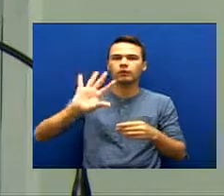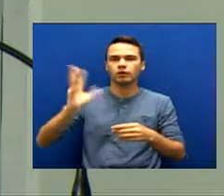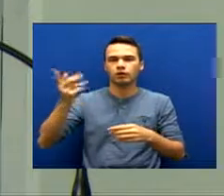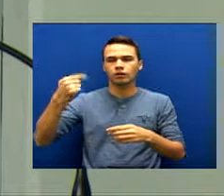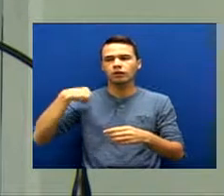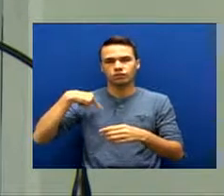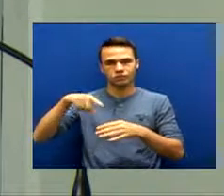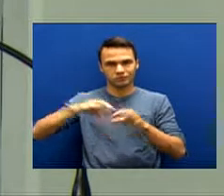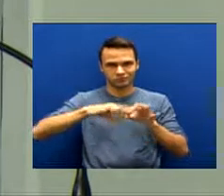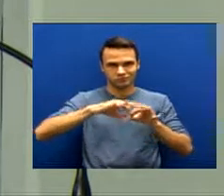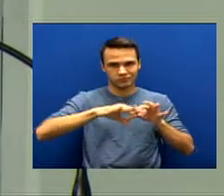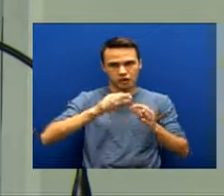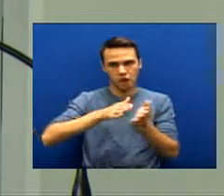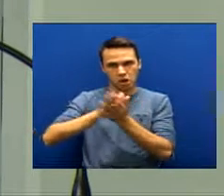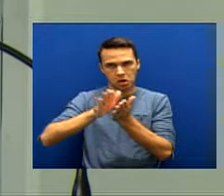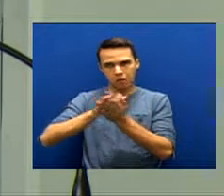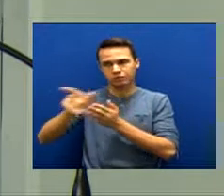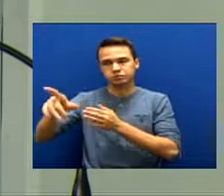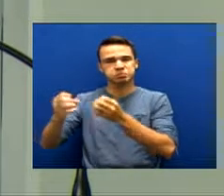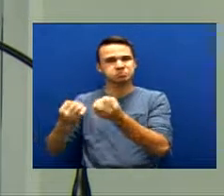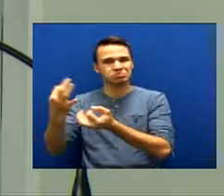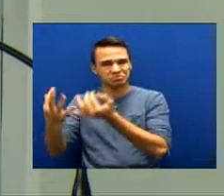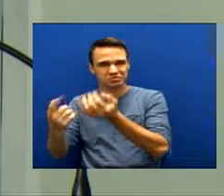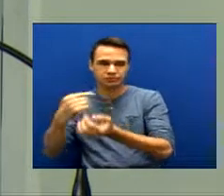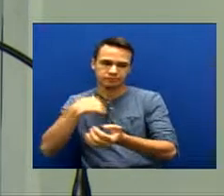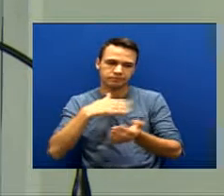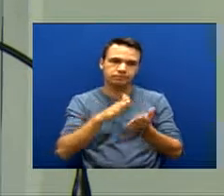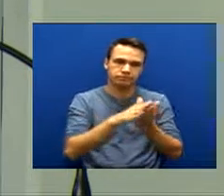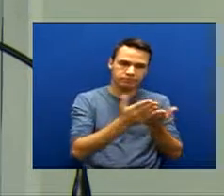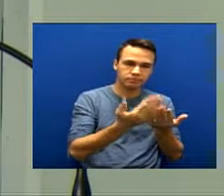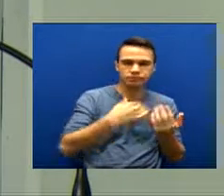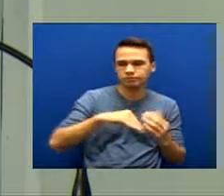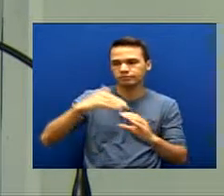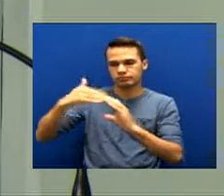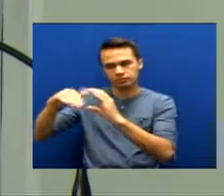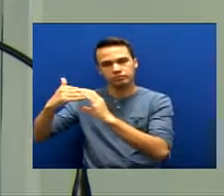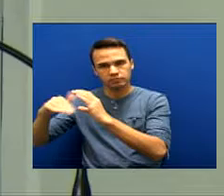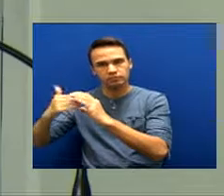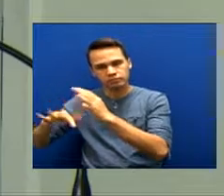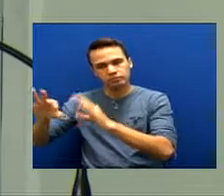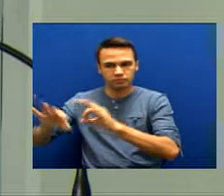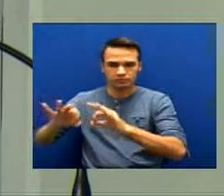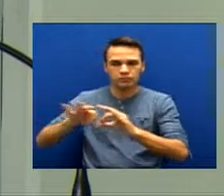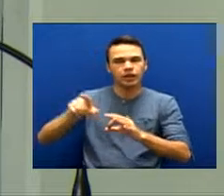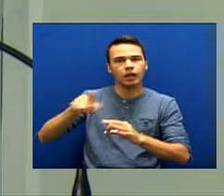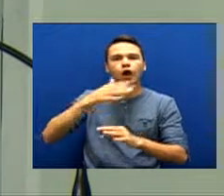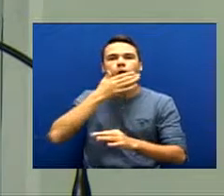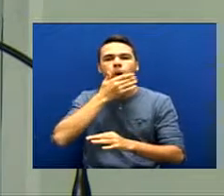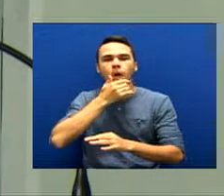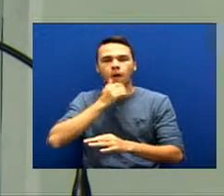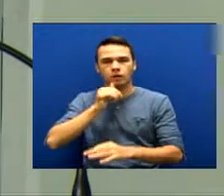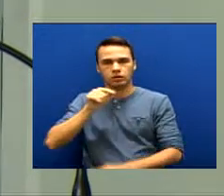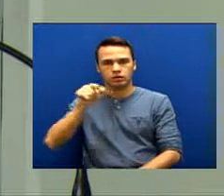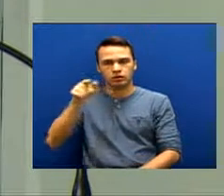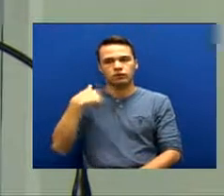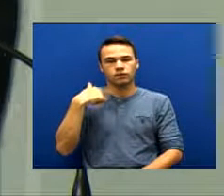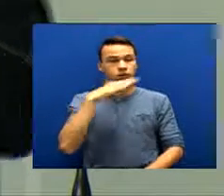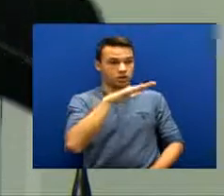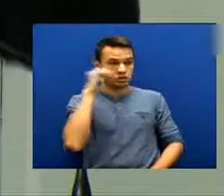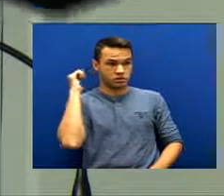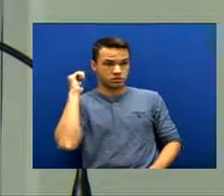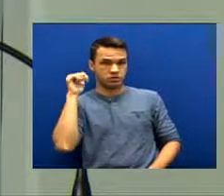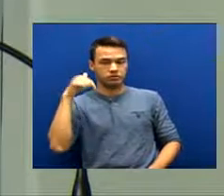nosso refúgio. O Deus de Jacó é o nosso Deus. O Deus de Jacó é o Deus a quem amamos e servimos. Se vocês estão